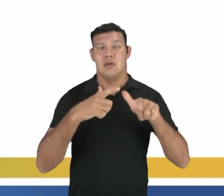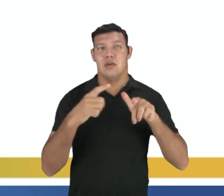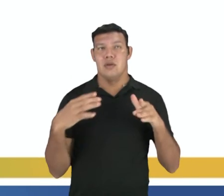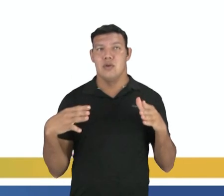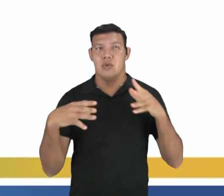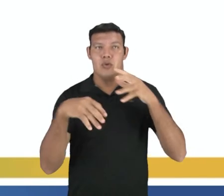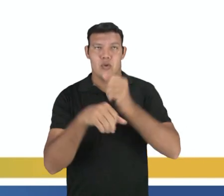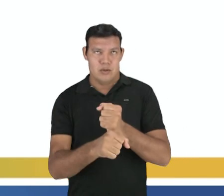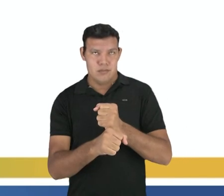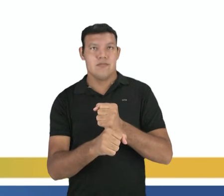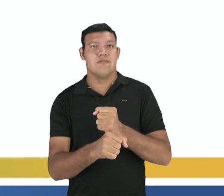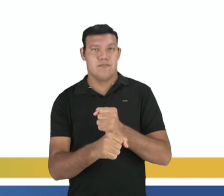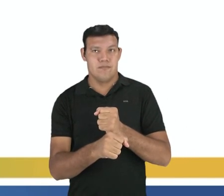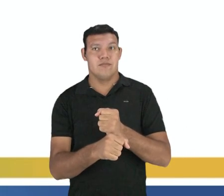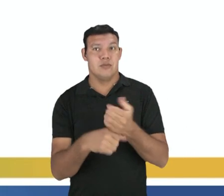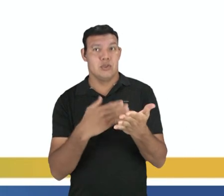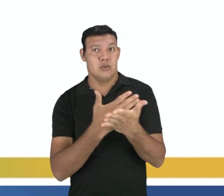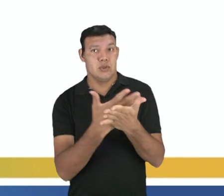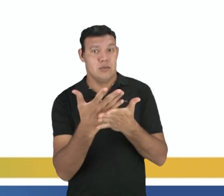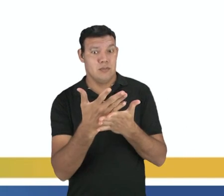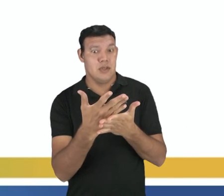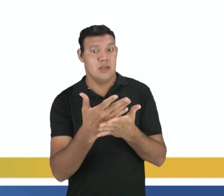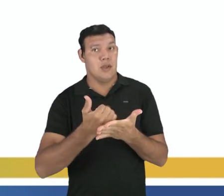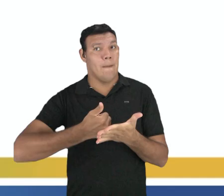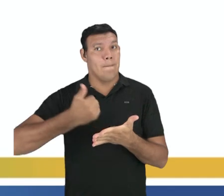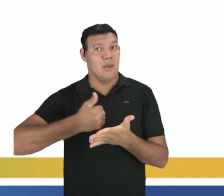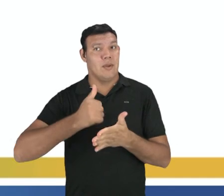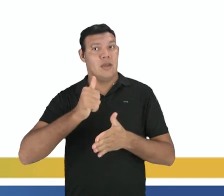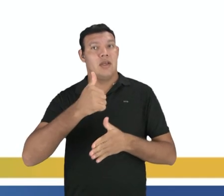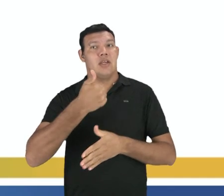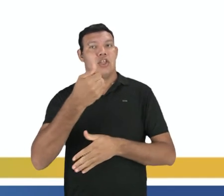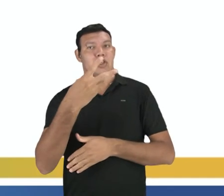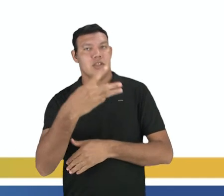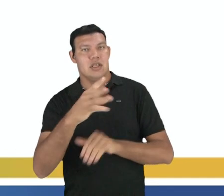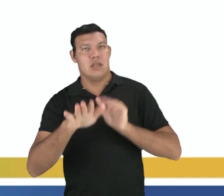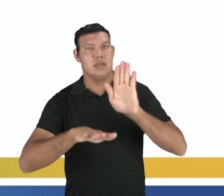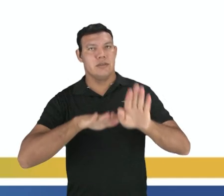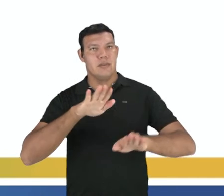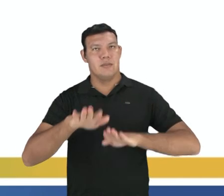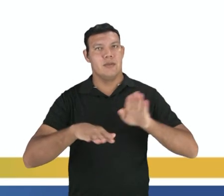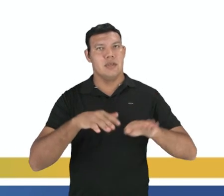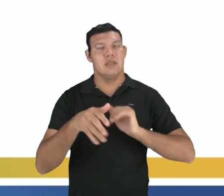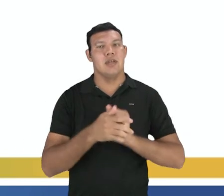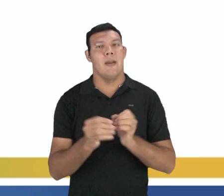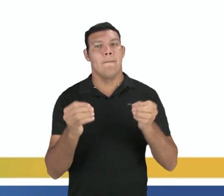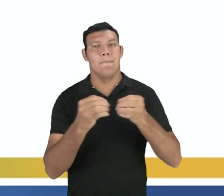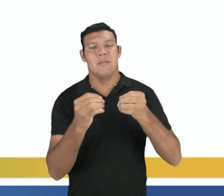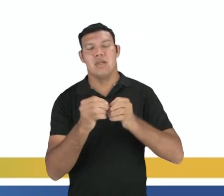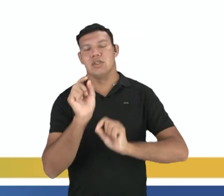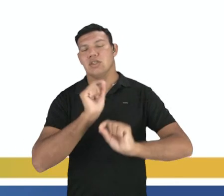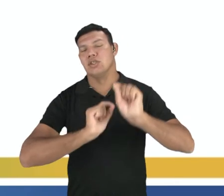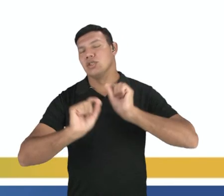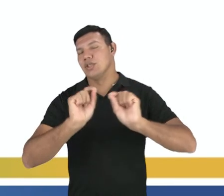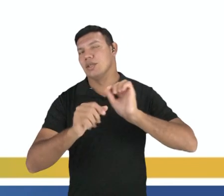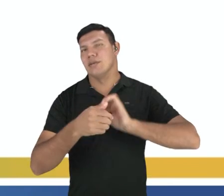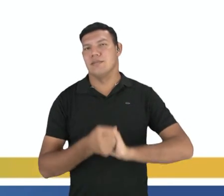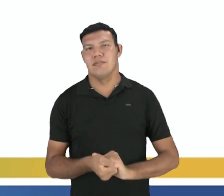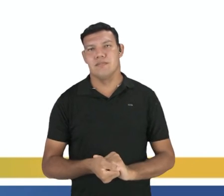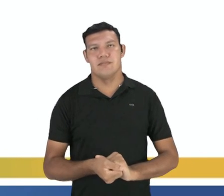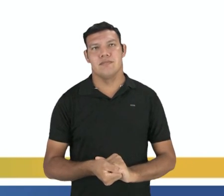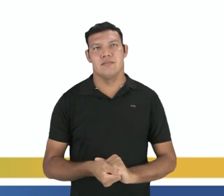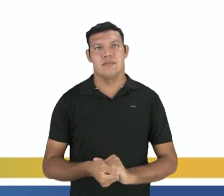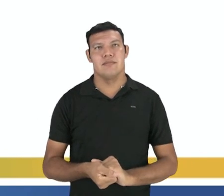primeiras passadas é mais próximo de e aqui tem as alternativas veja e ele quer o